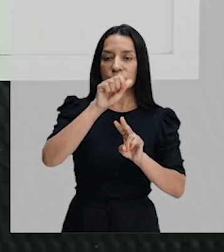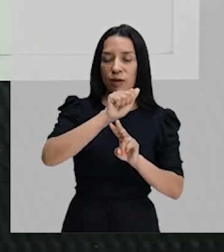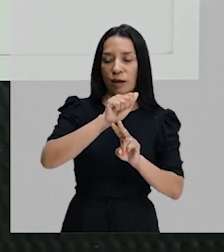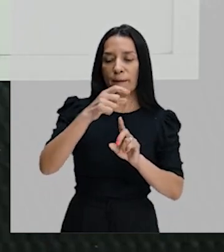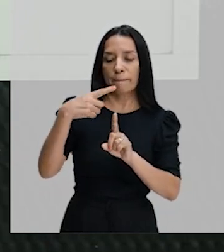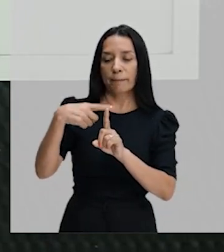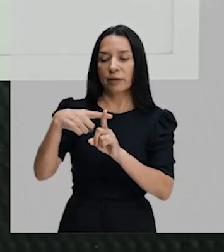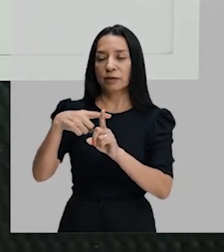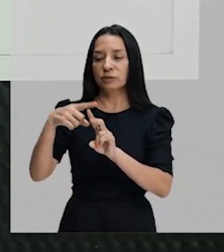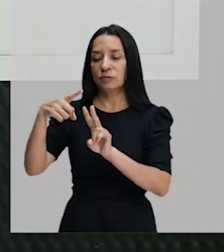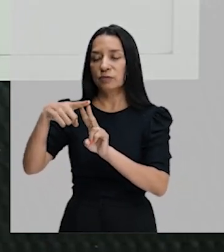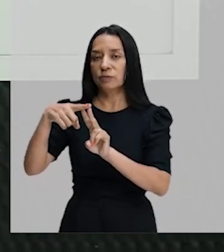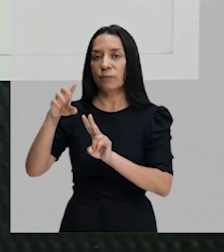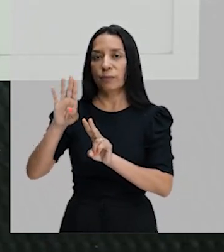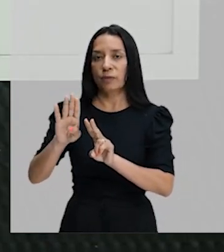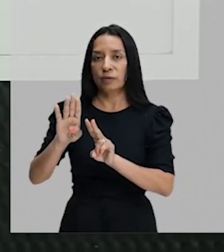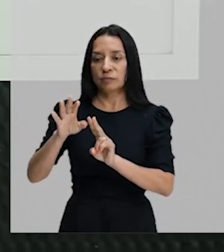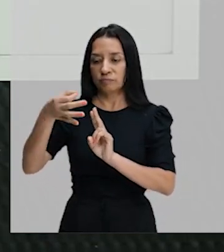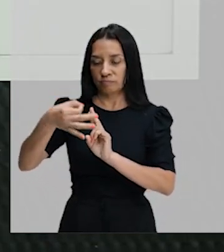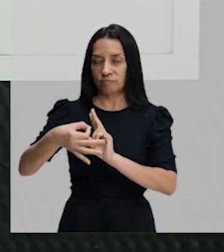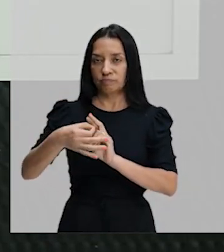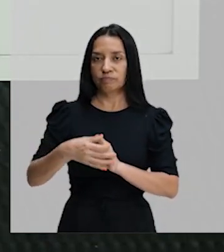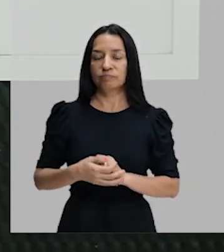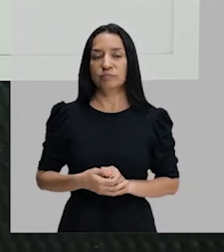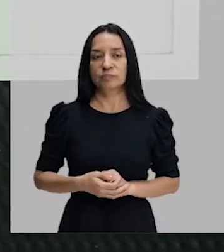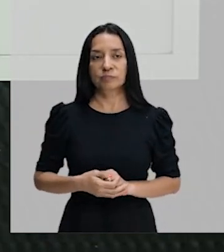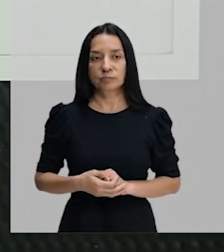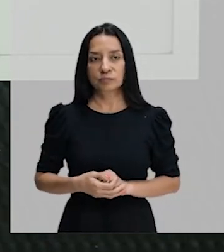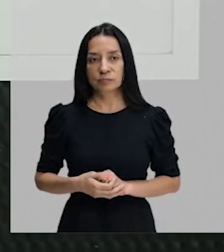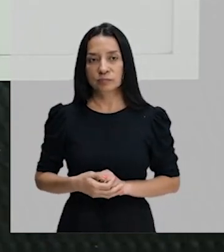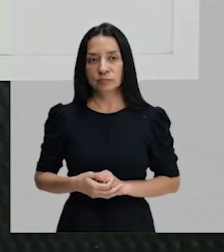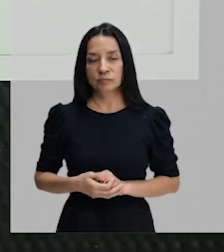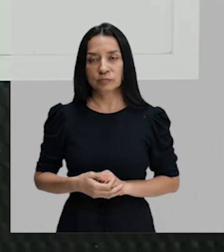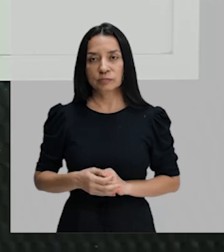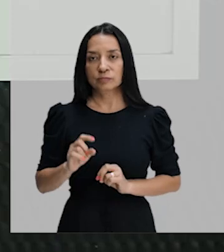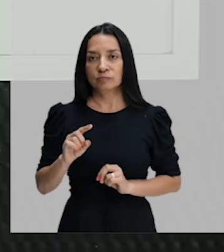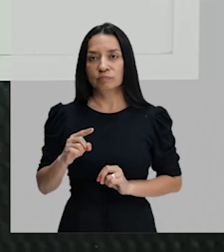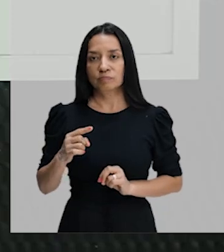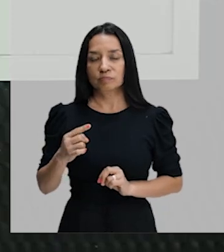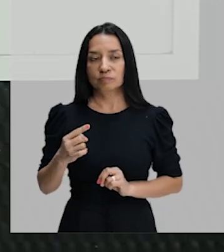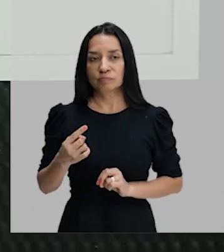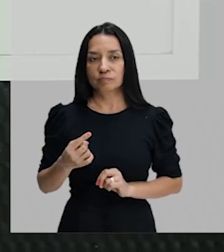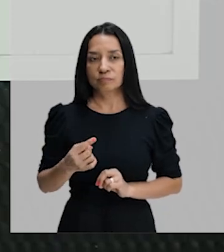B. Certo? E